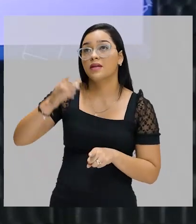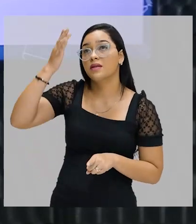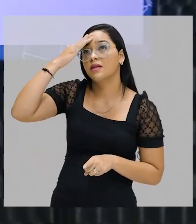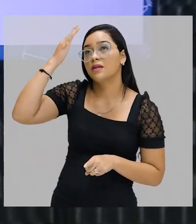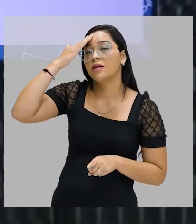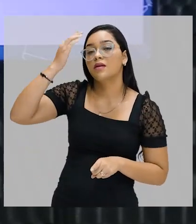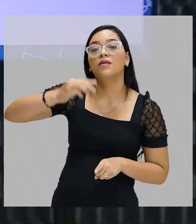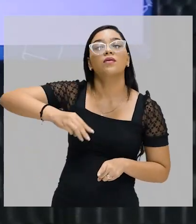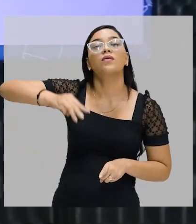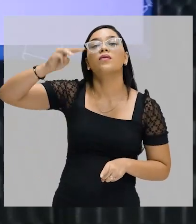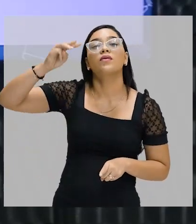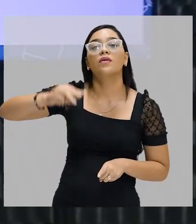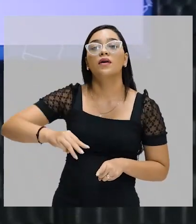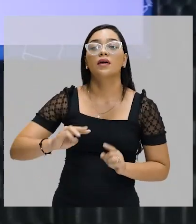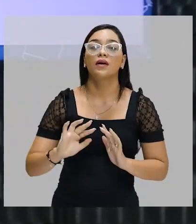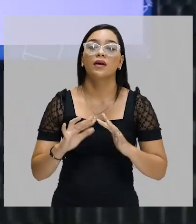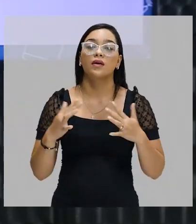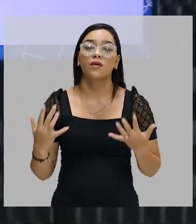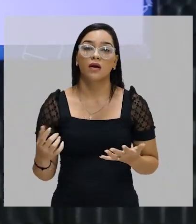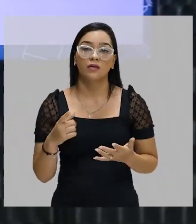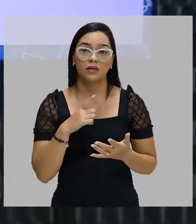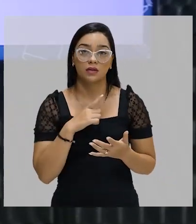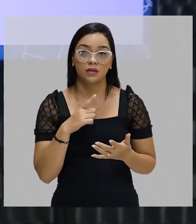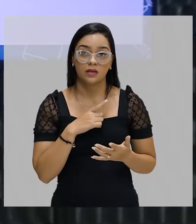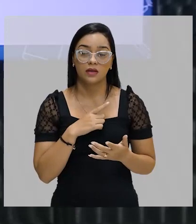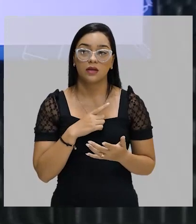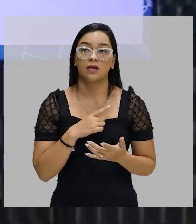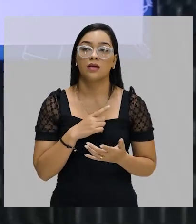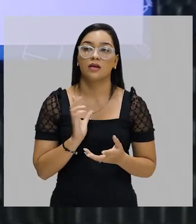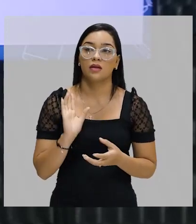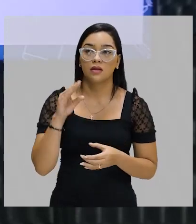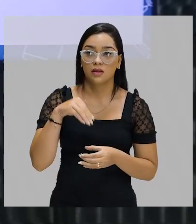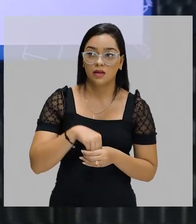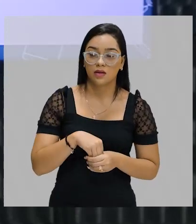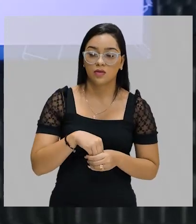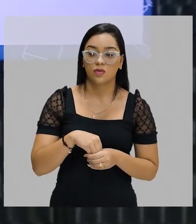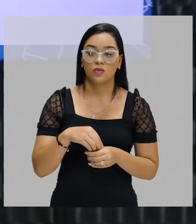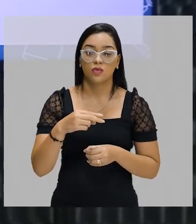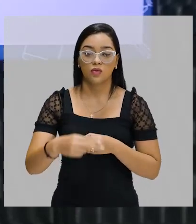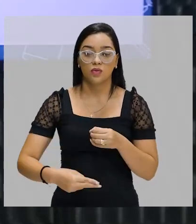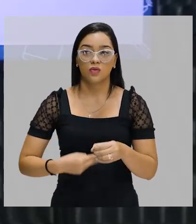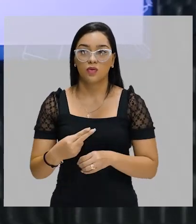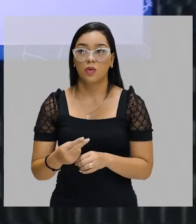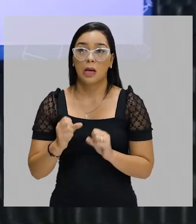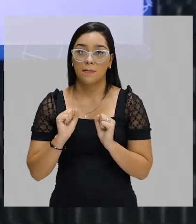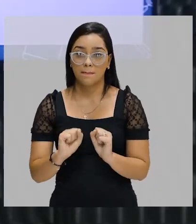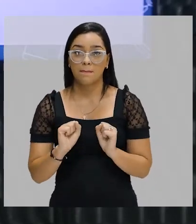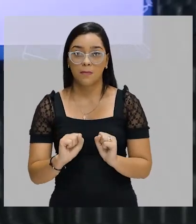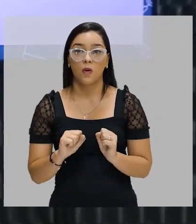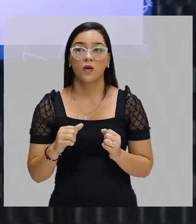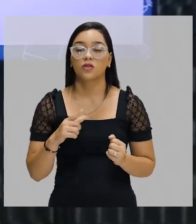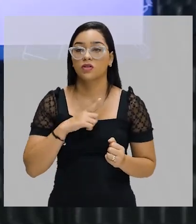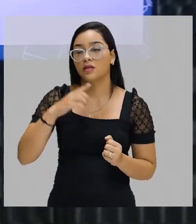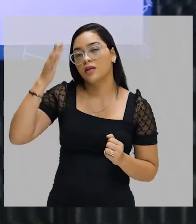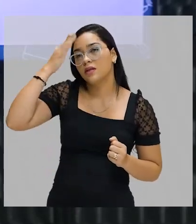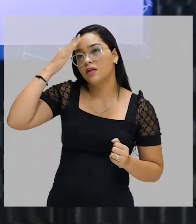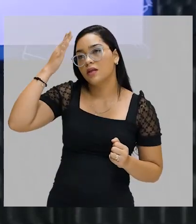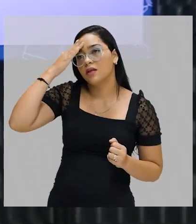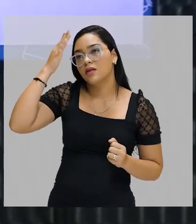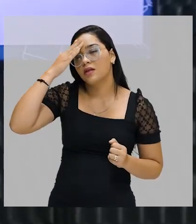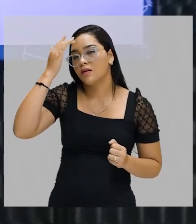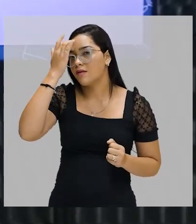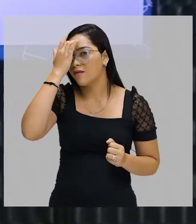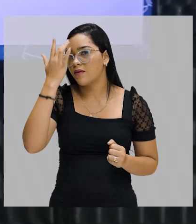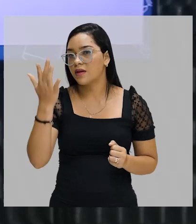os elementos, né, e quais são as suas participações aí dentro do núcleo atômico, dá para entender isso aí